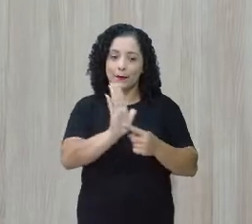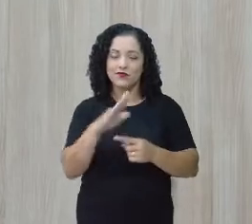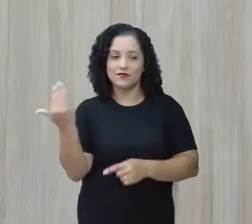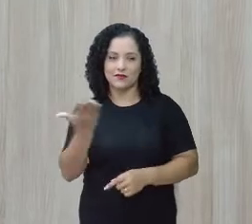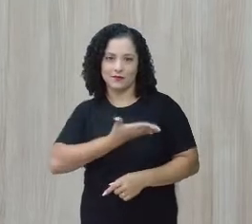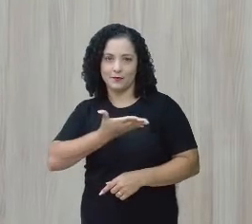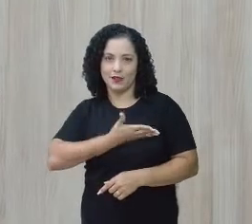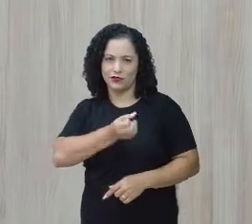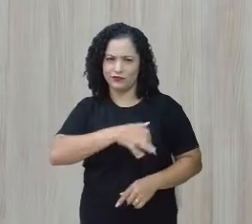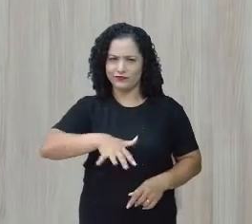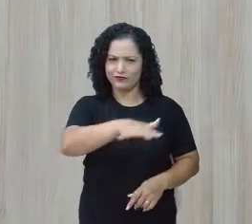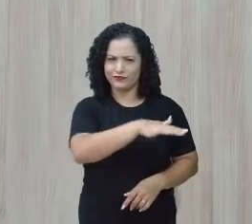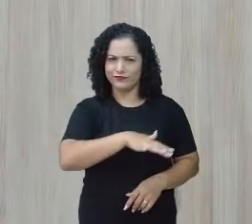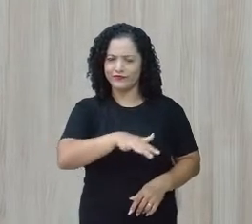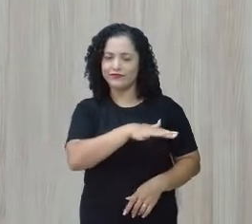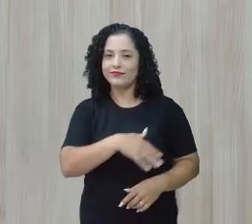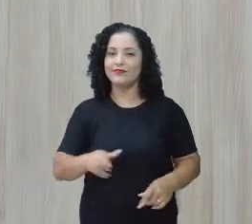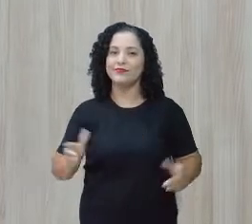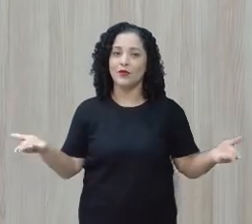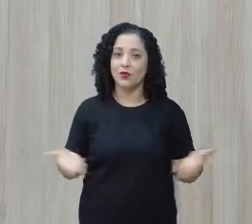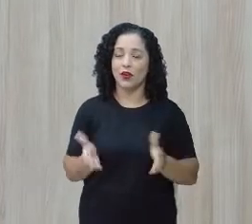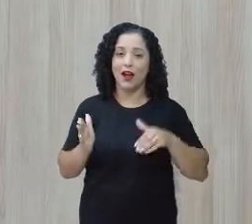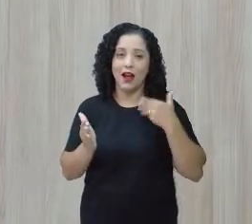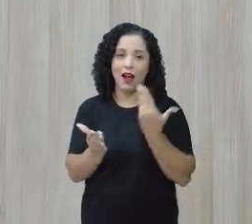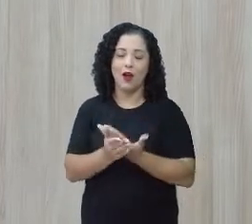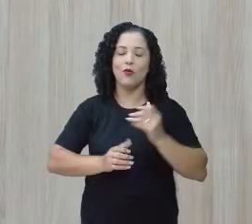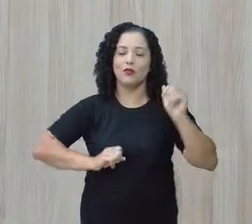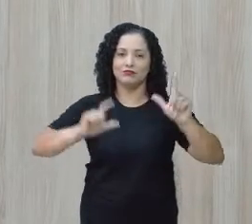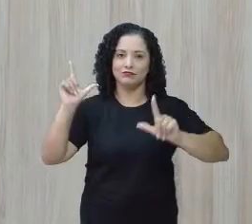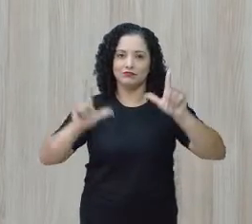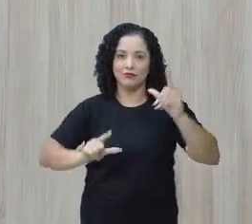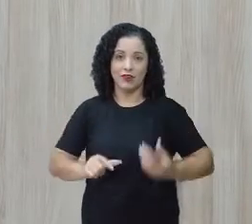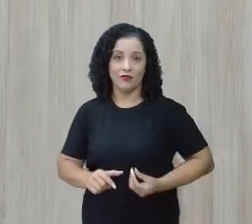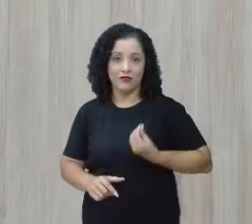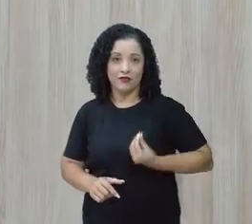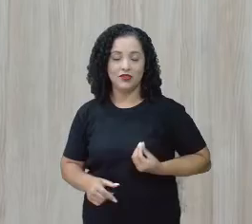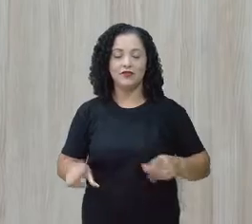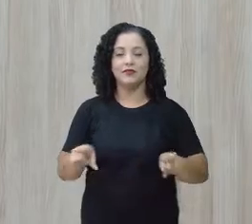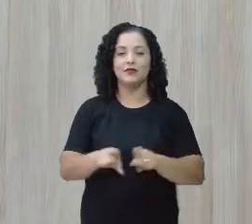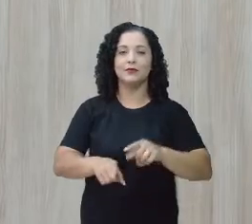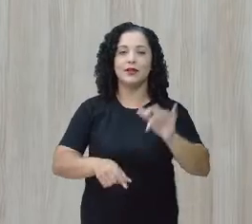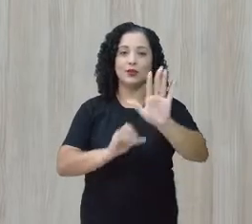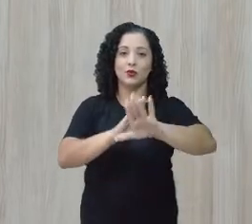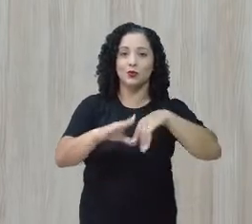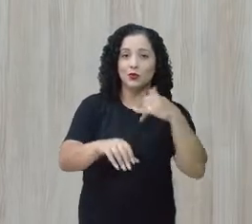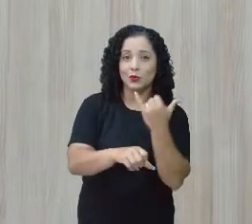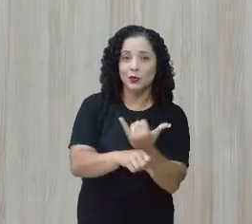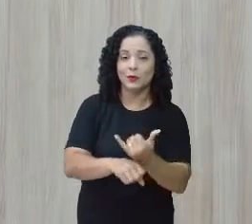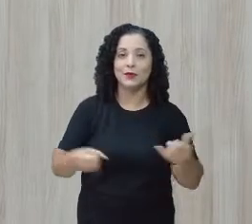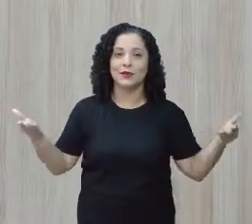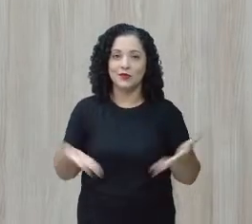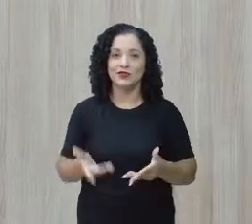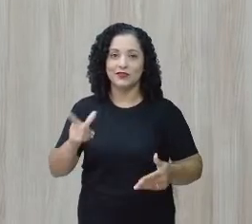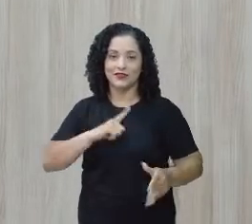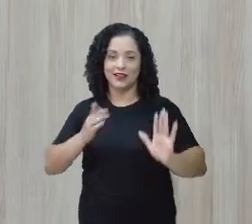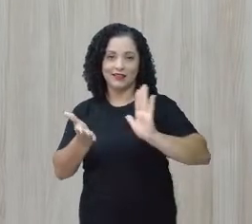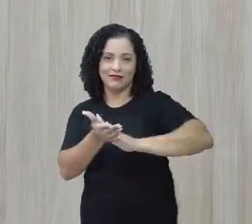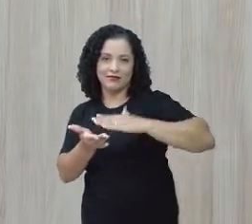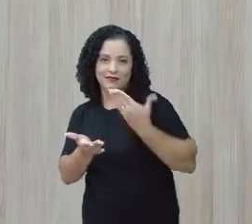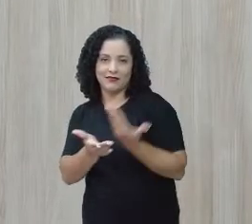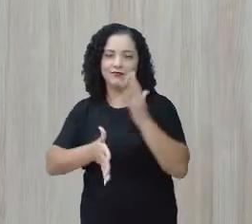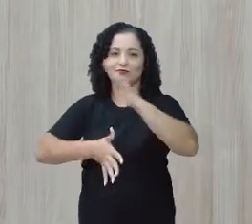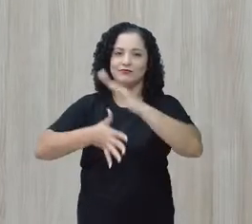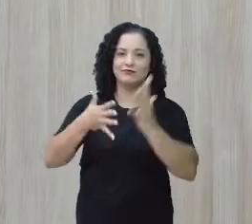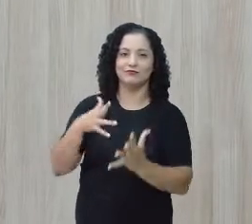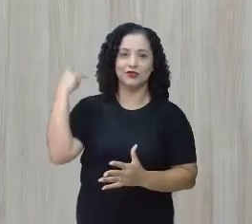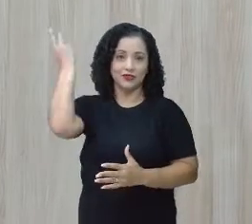Né? Além dessa questão da nossa aula vivo, do YouTube, estamos aqui, né, com Késia, na questão aí